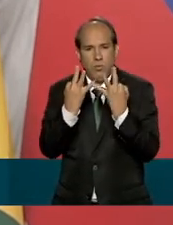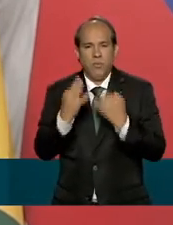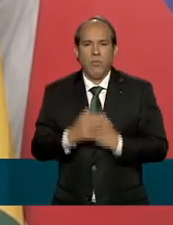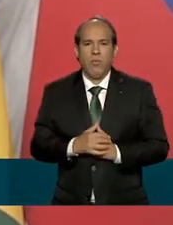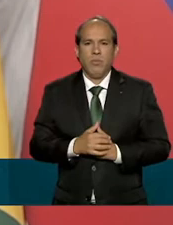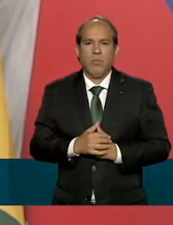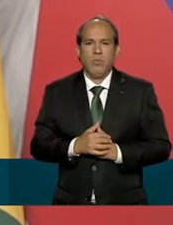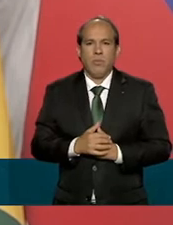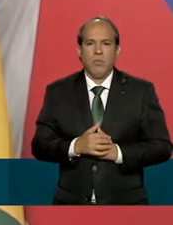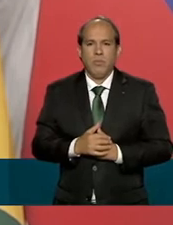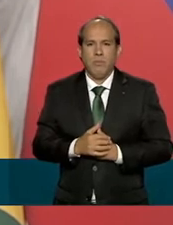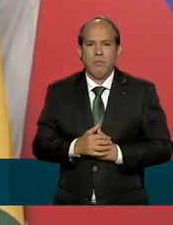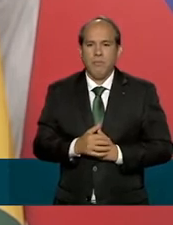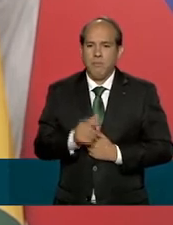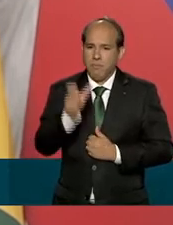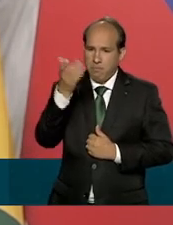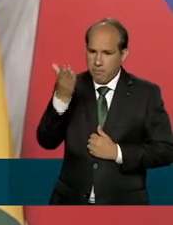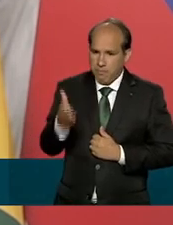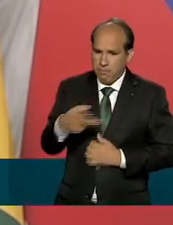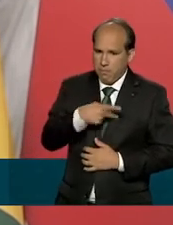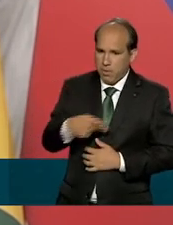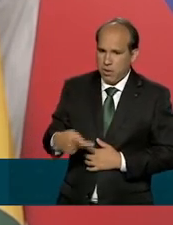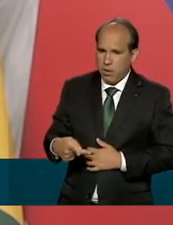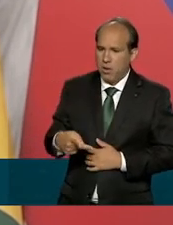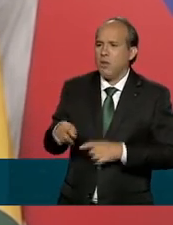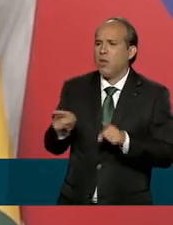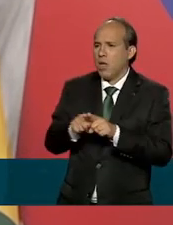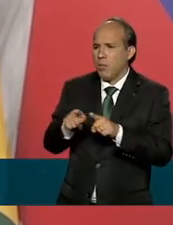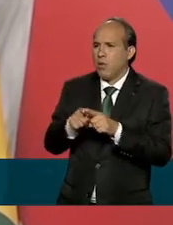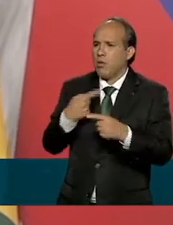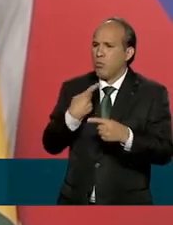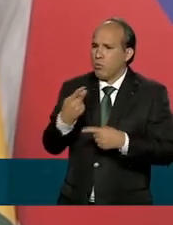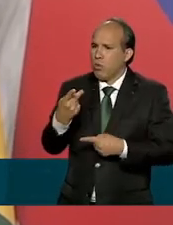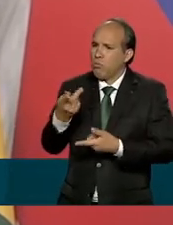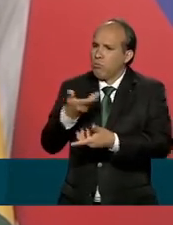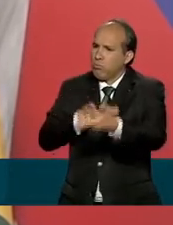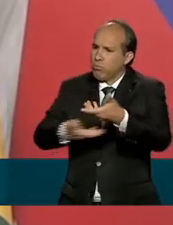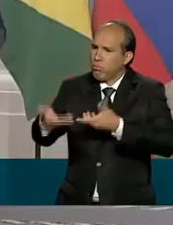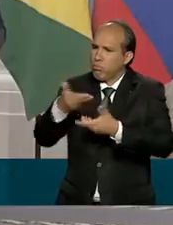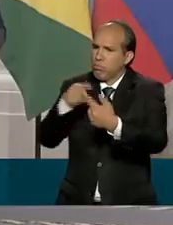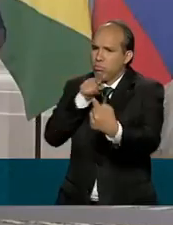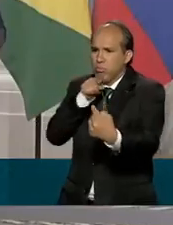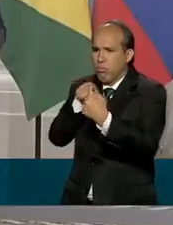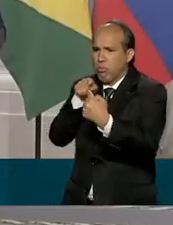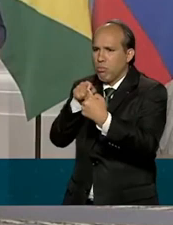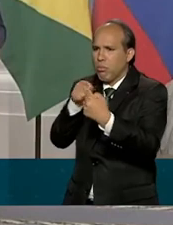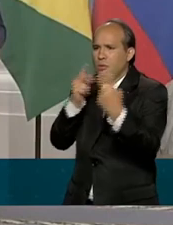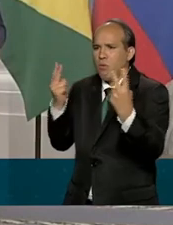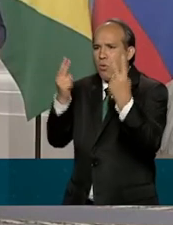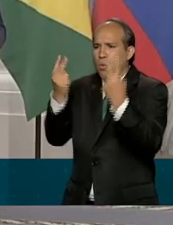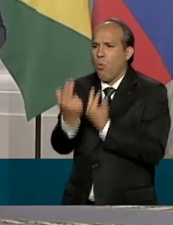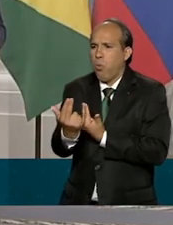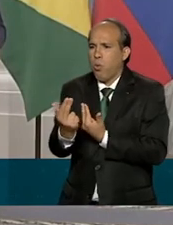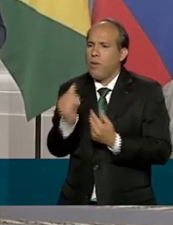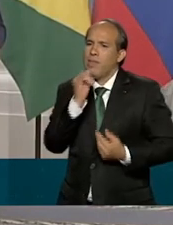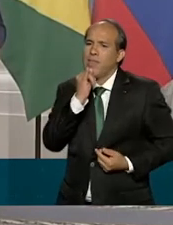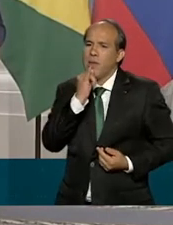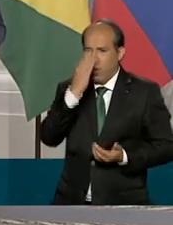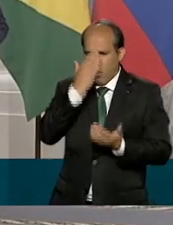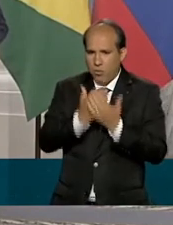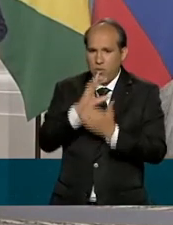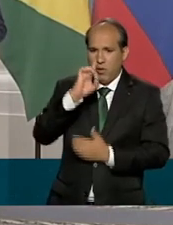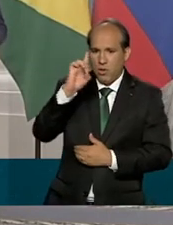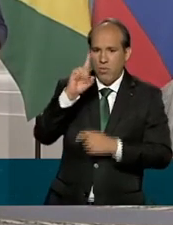Senhor presidente, compartilhamos de valores comuns, como a crença em Deus e